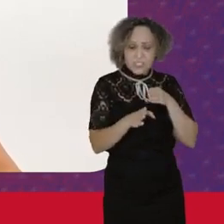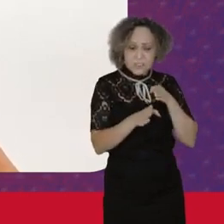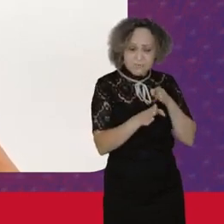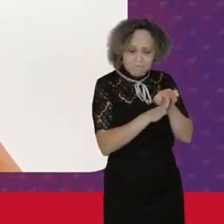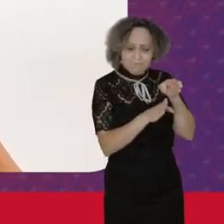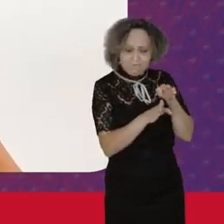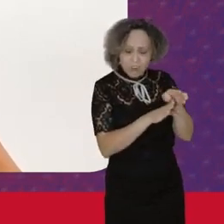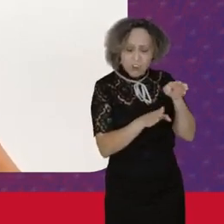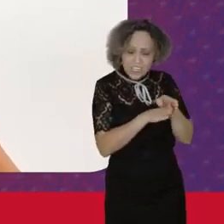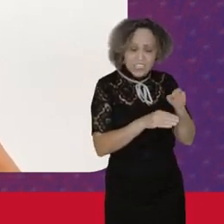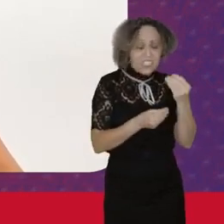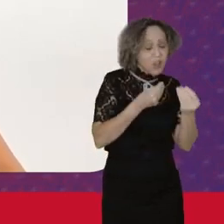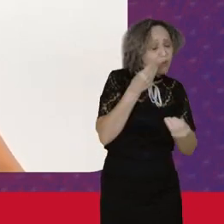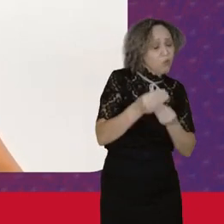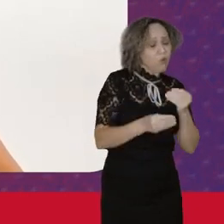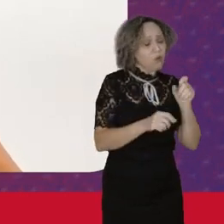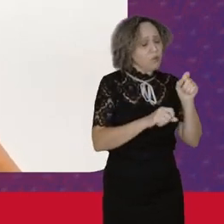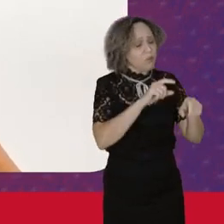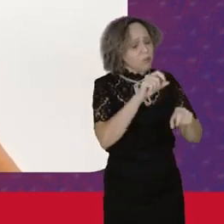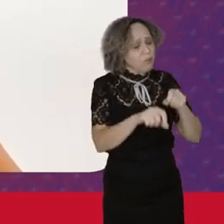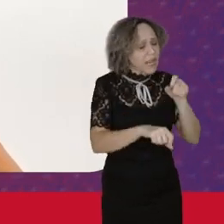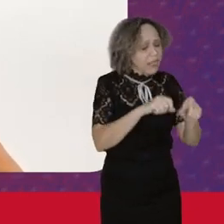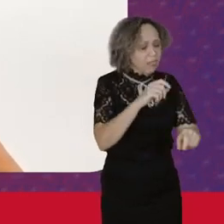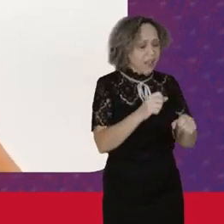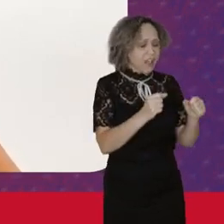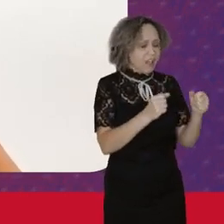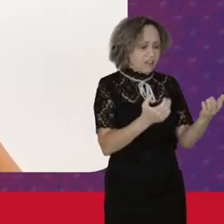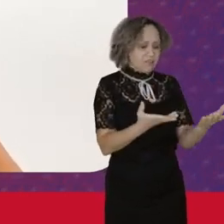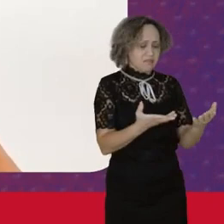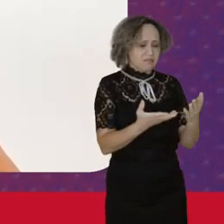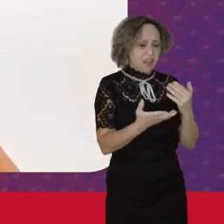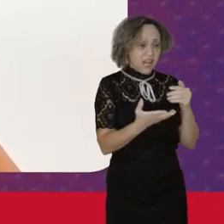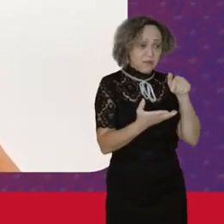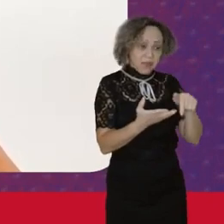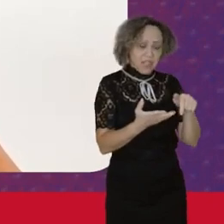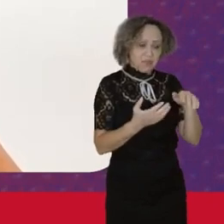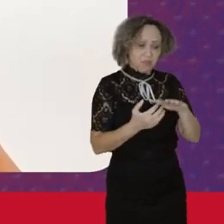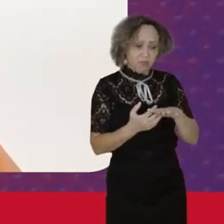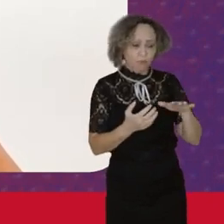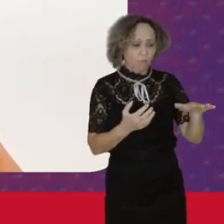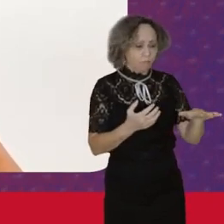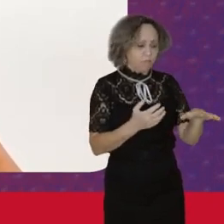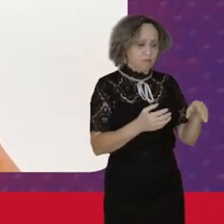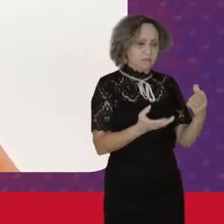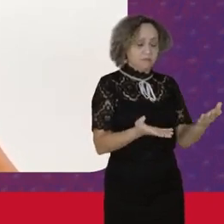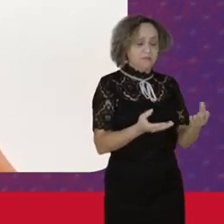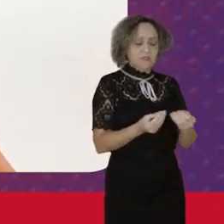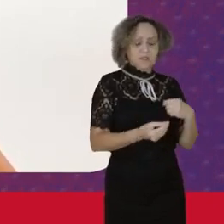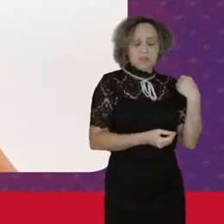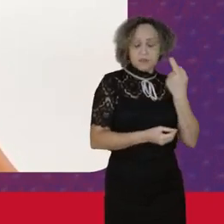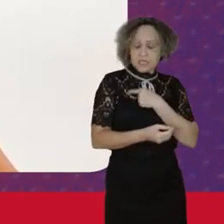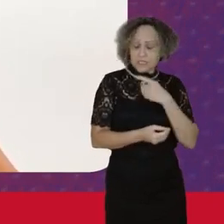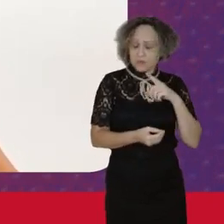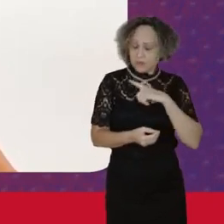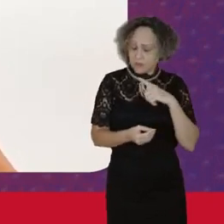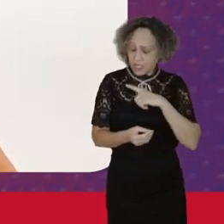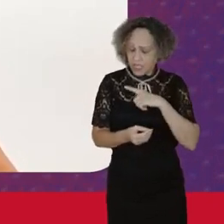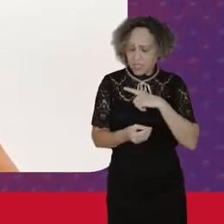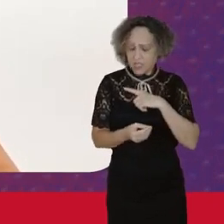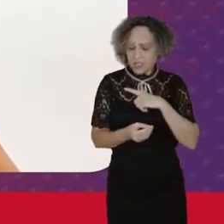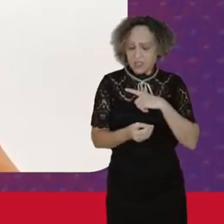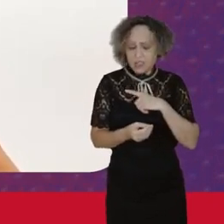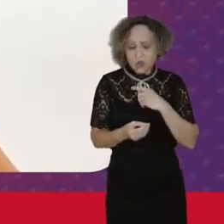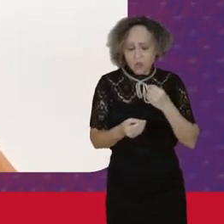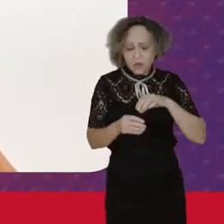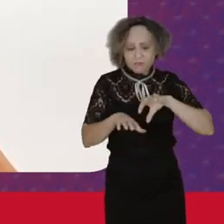e essa vida nesses espaços. E aí eu acho que a gente tem que ter uma reforma agrária com essa ampla escuta, como